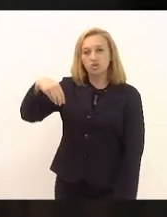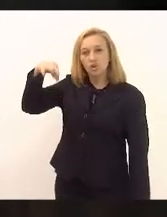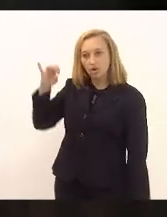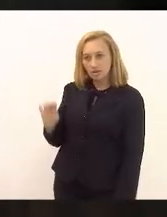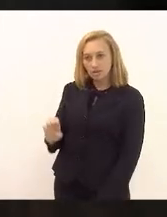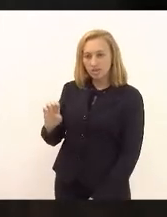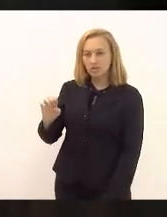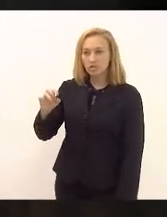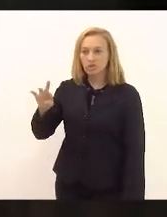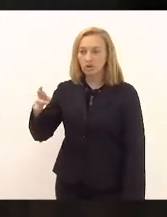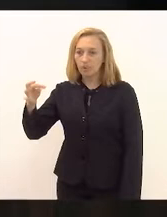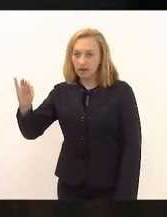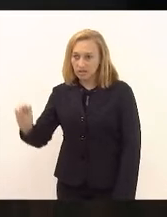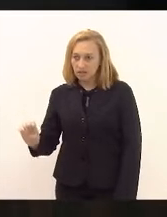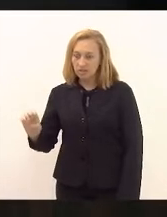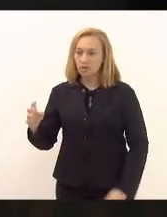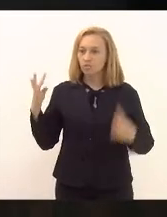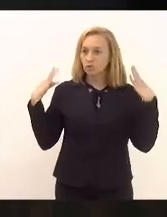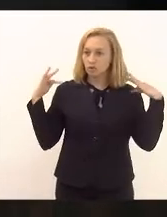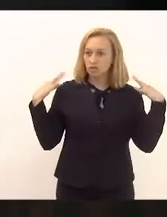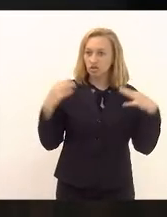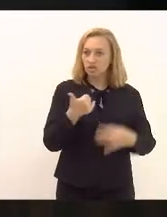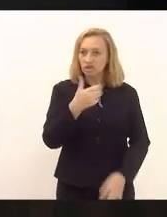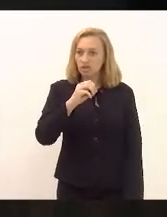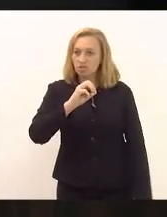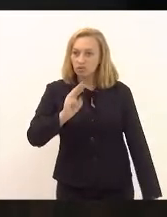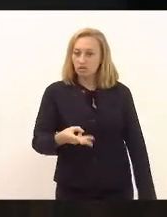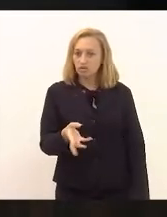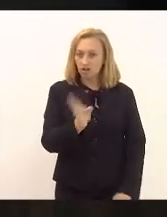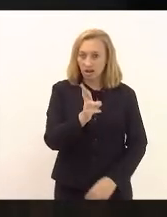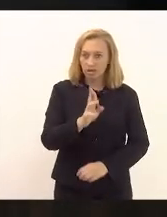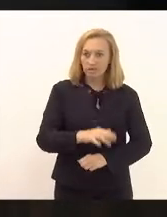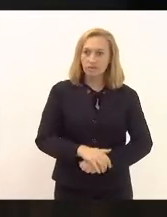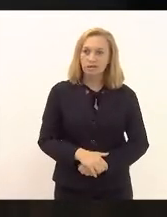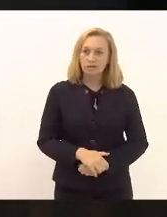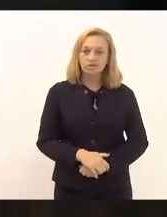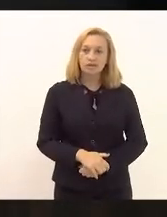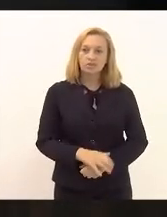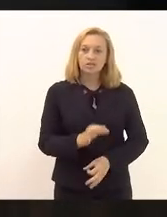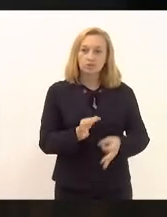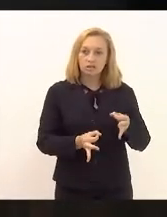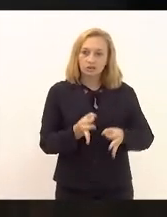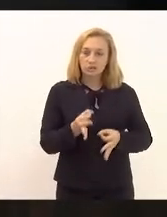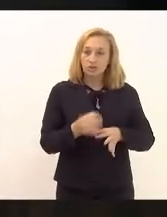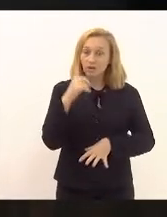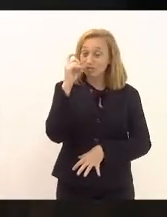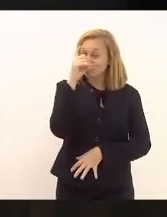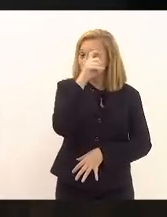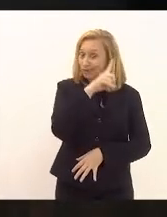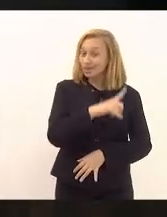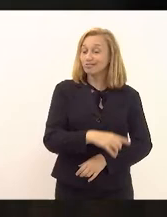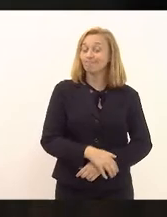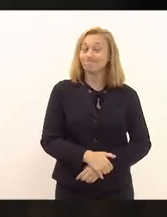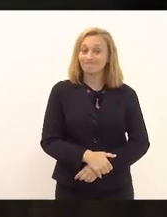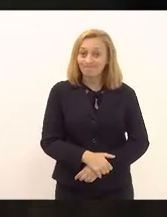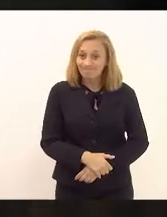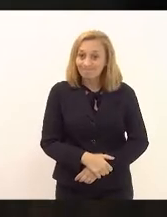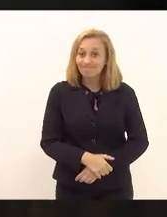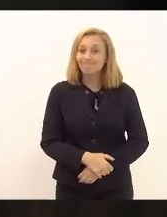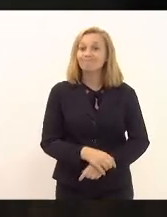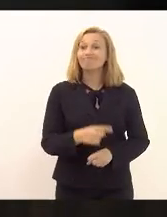ao turismo, 10 milhões de reais. E, juridicamente, a gente está com uma dificuldade,